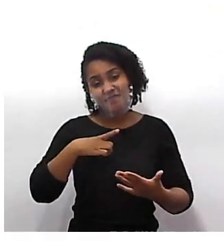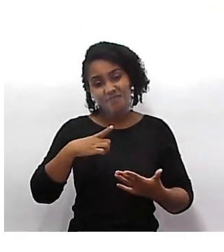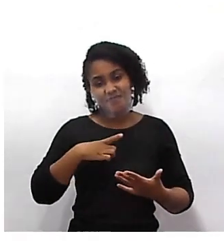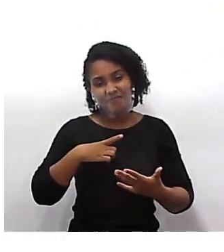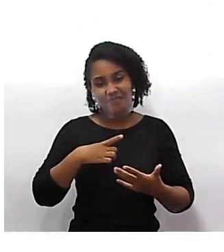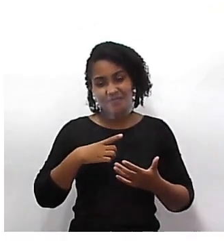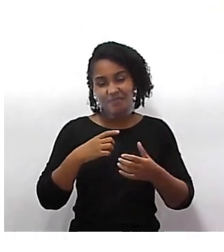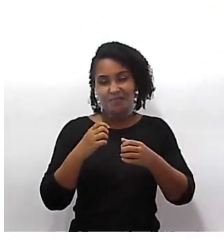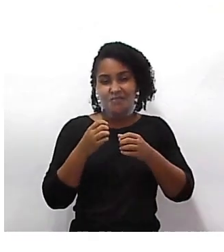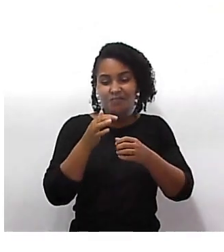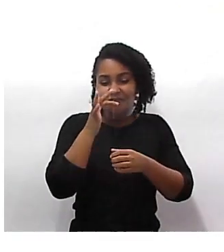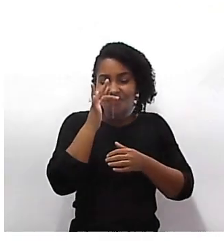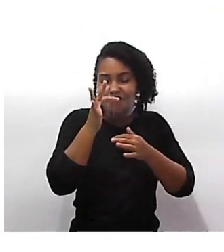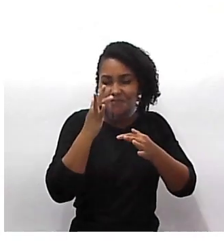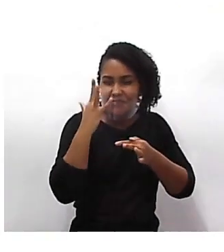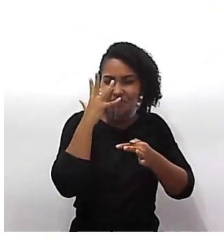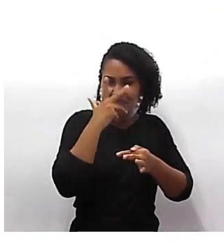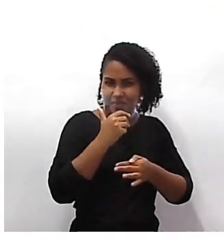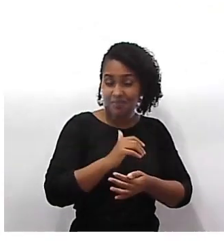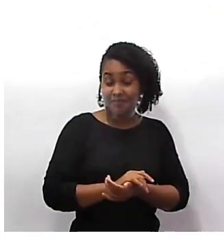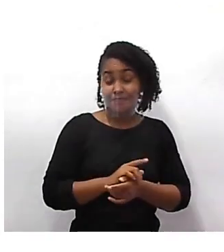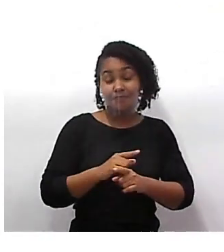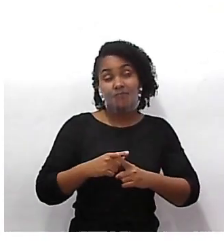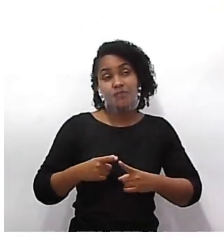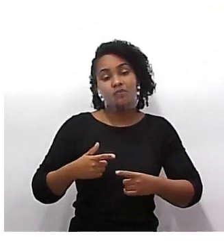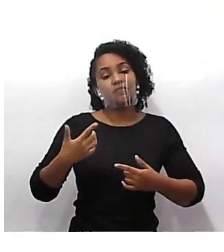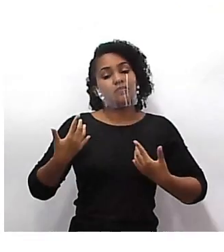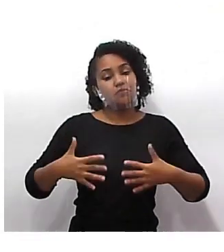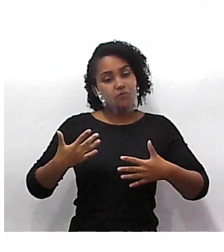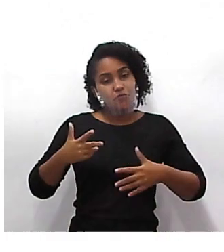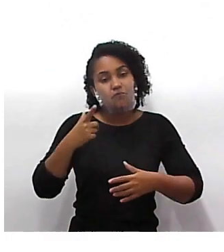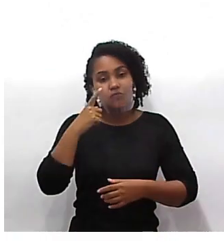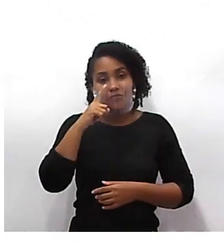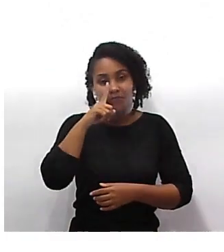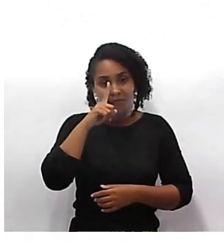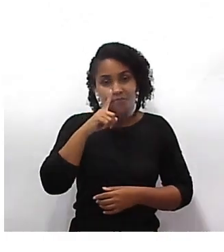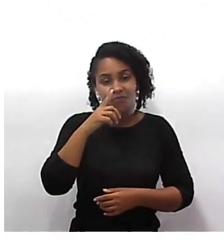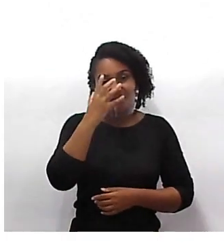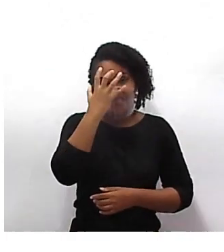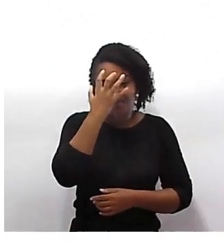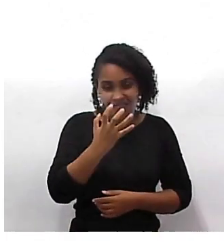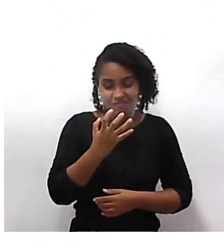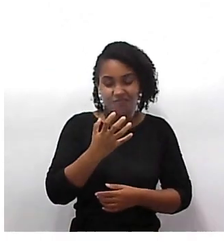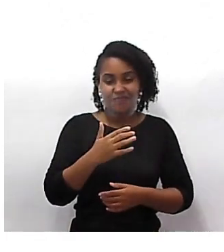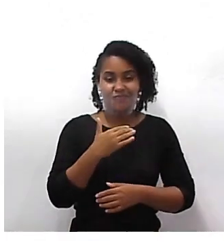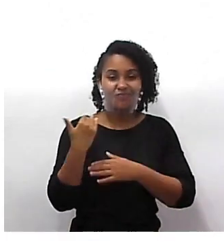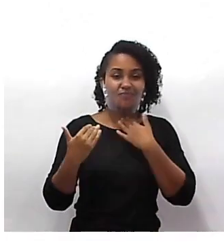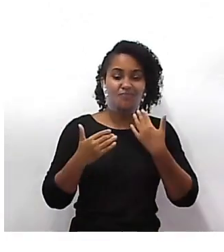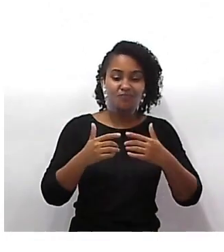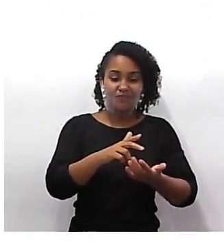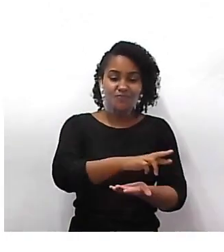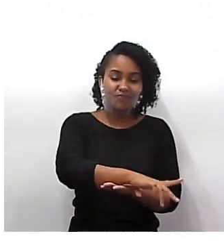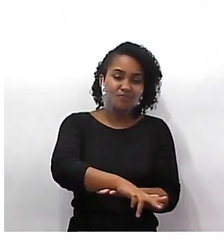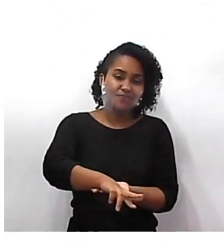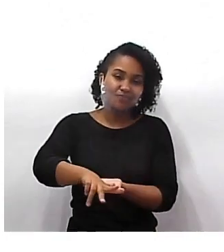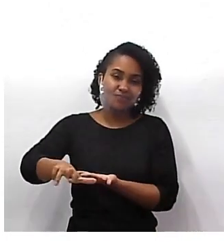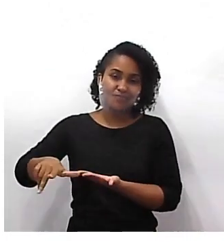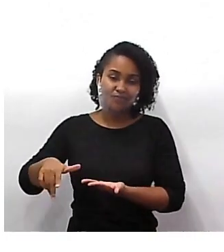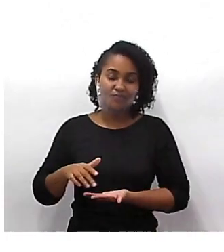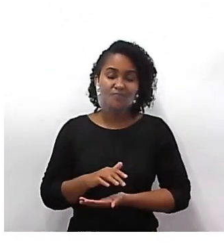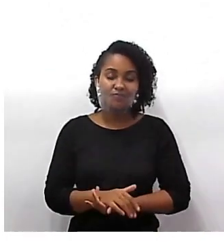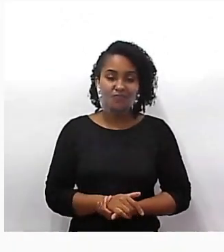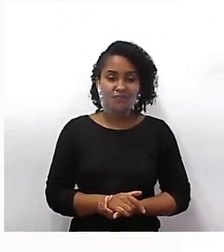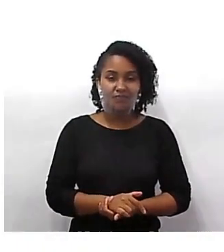uma flor, né? Tão bonito, mas faz um mal tão grande, né? Ceifando tantas vidas como ele está fazendo nesses